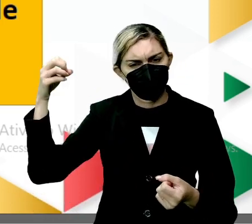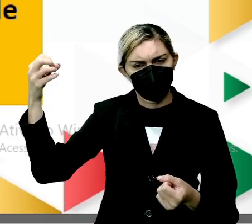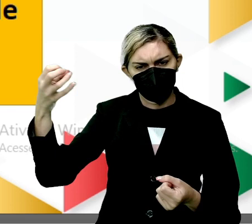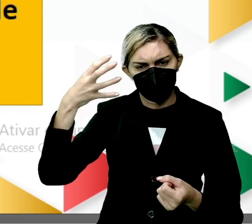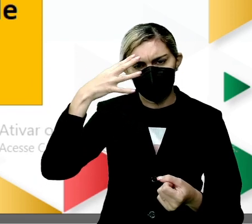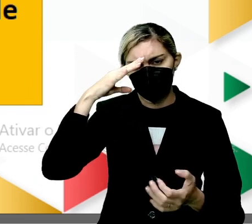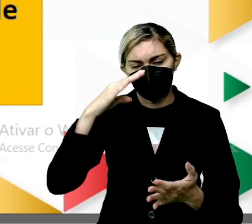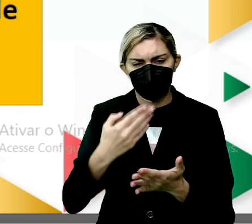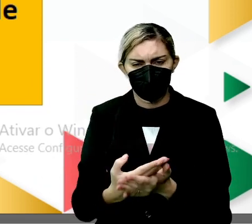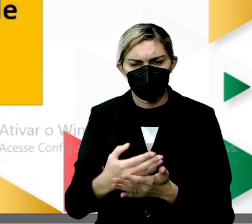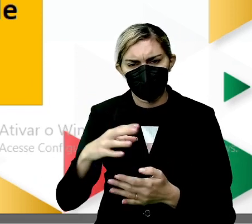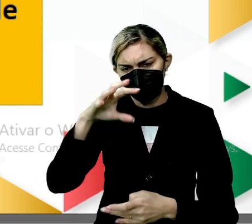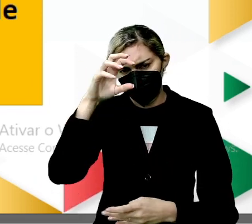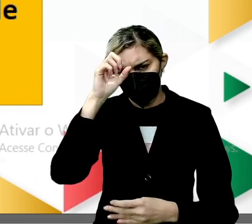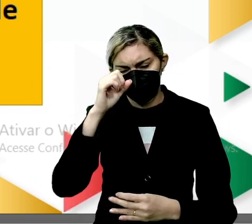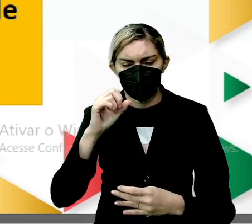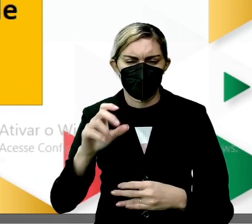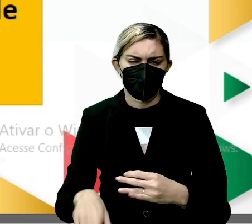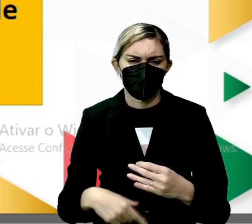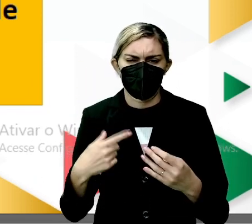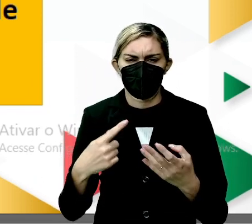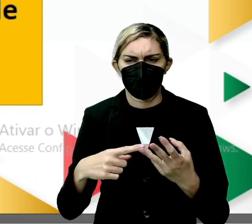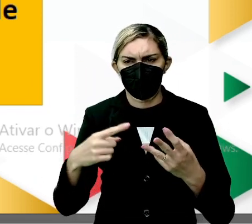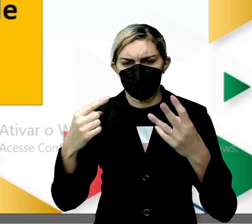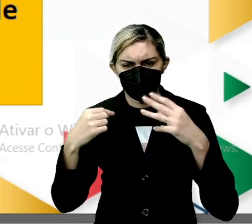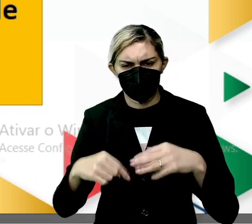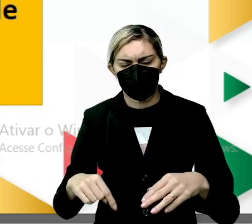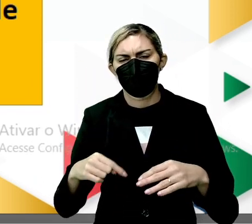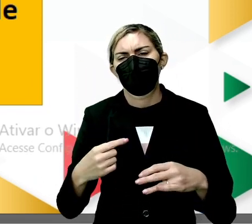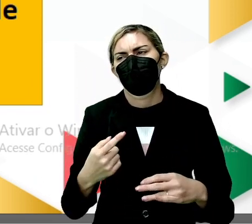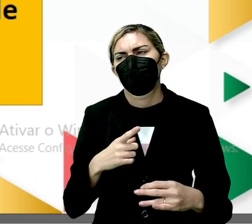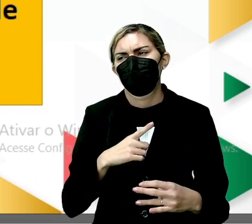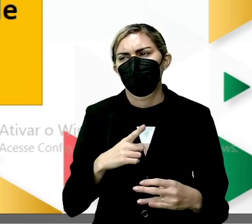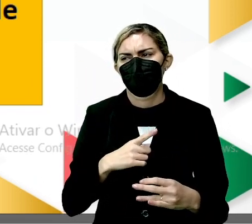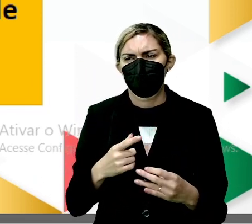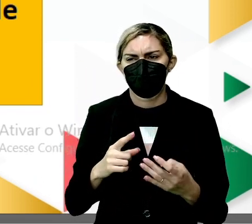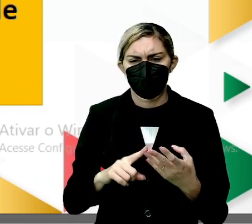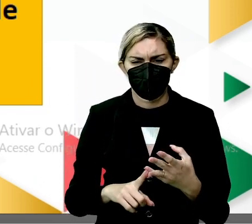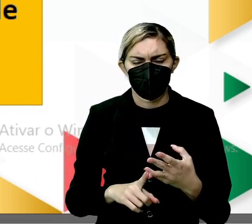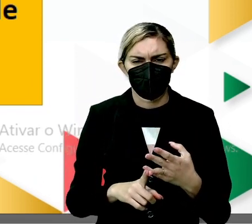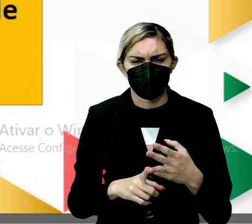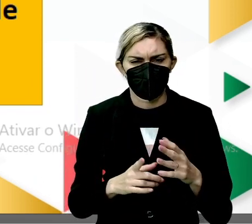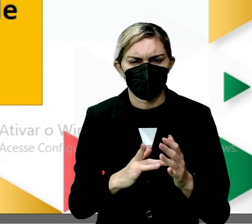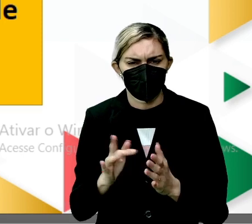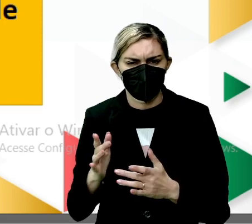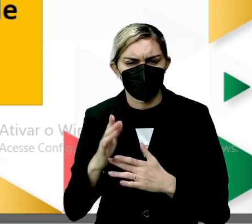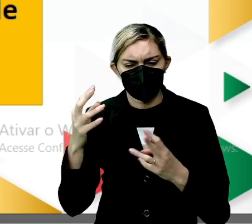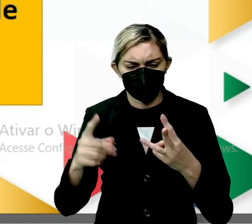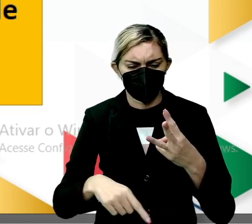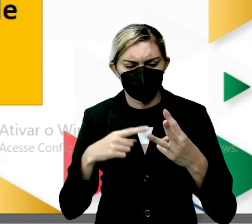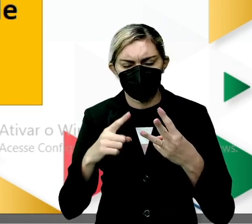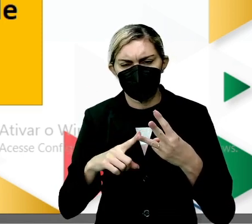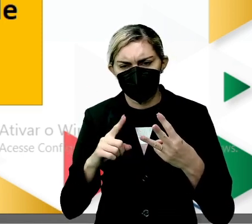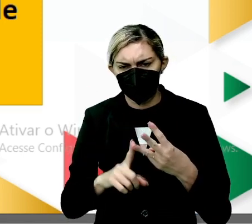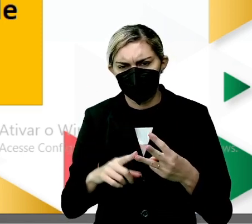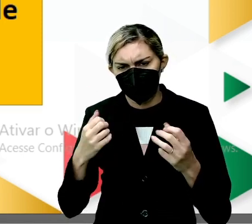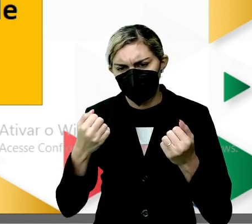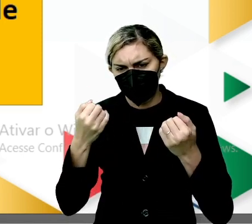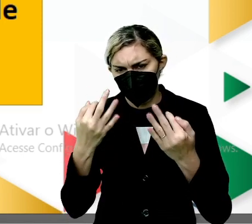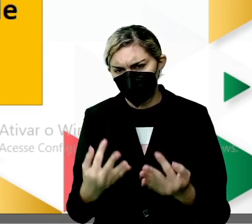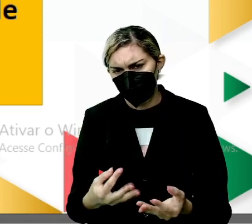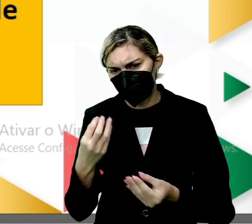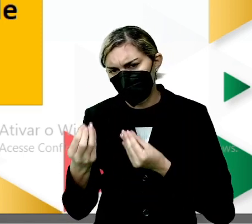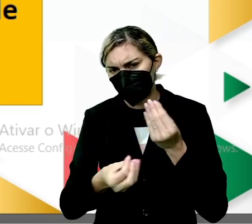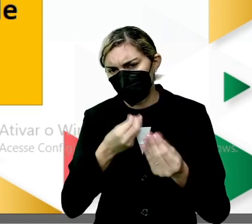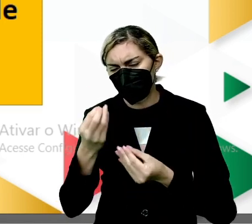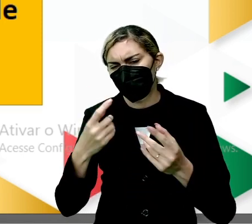doutrina espírita, os muitos milagres feitos por Jesus. A terceira parte explica como